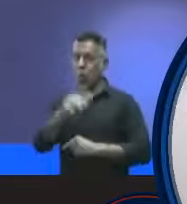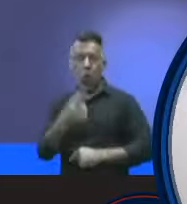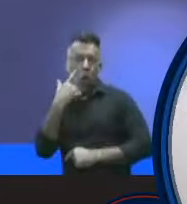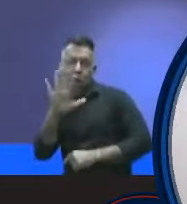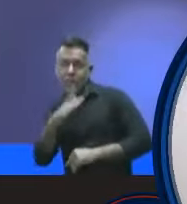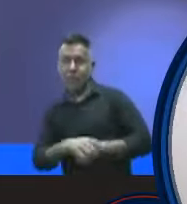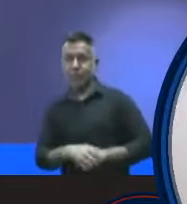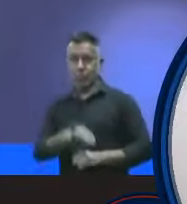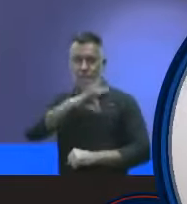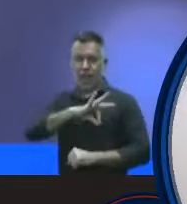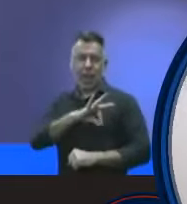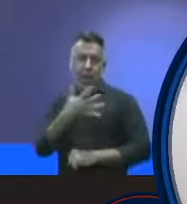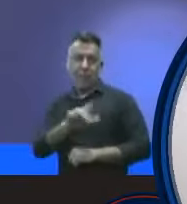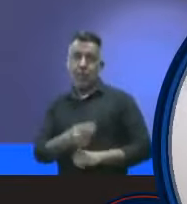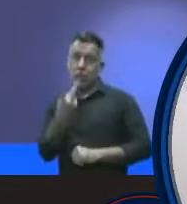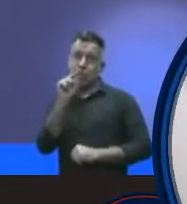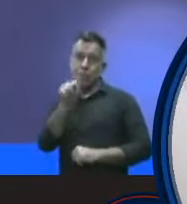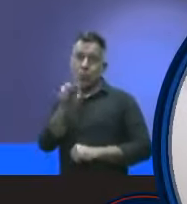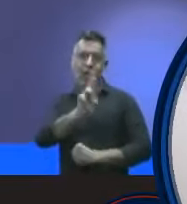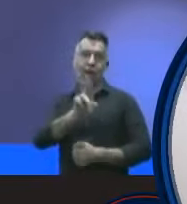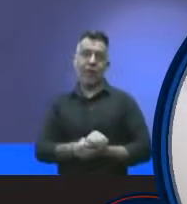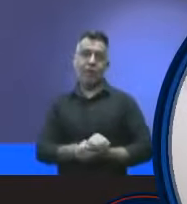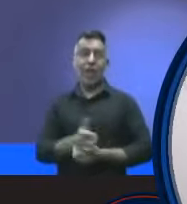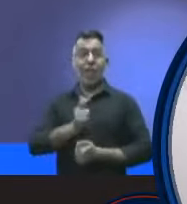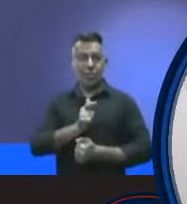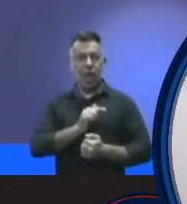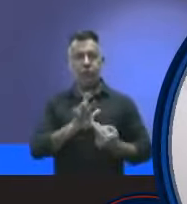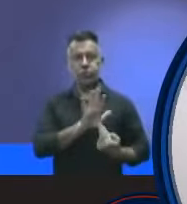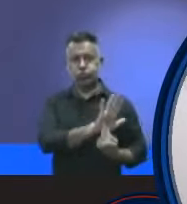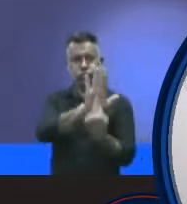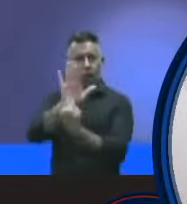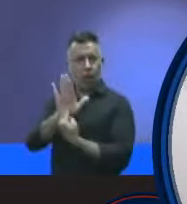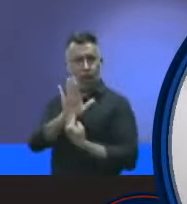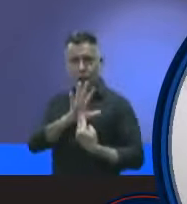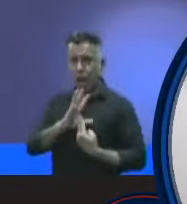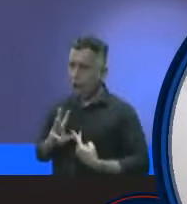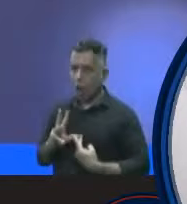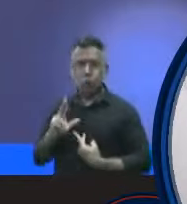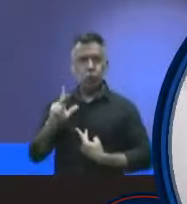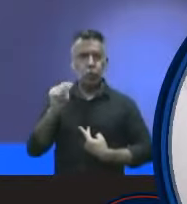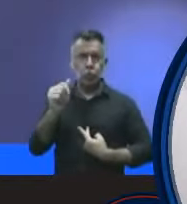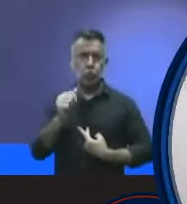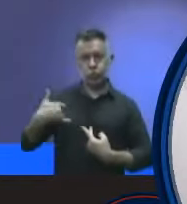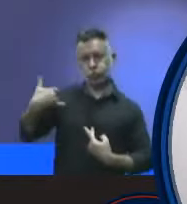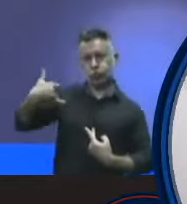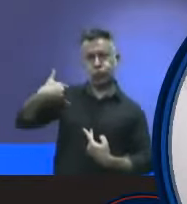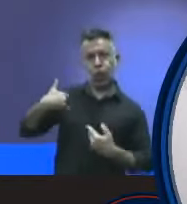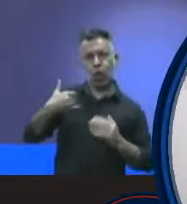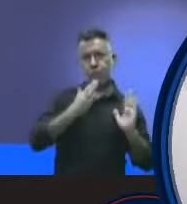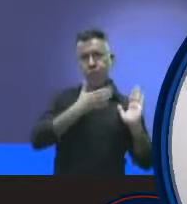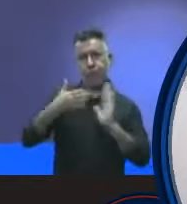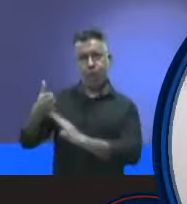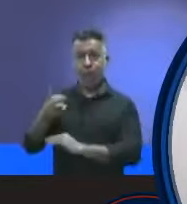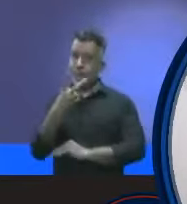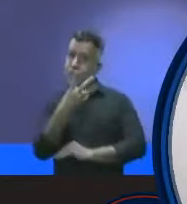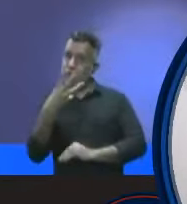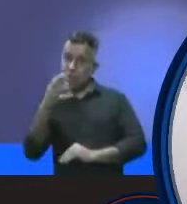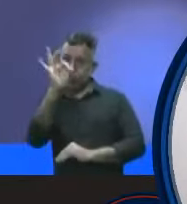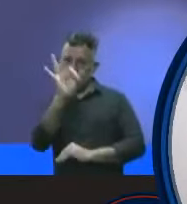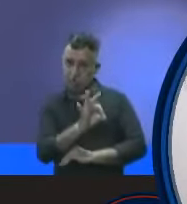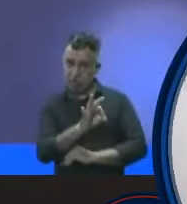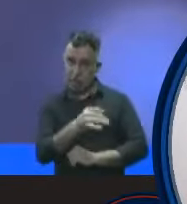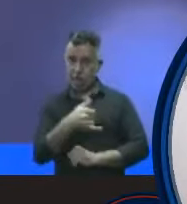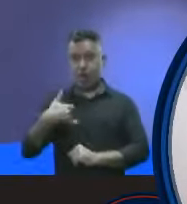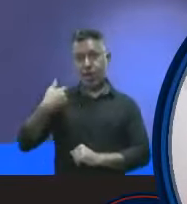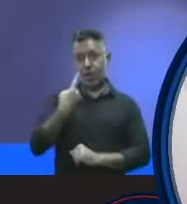renda média é de R$ 2 mil. Temos representatividade em todas as faixas etárias. 23%